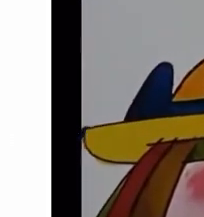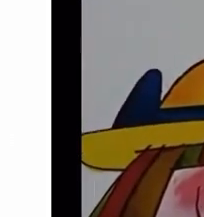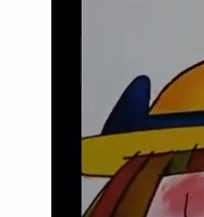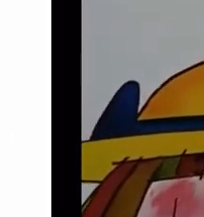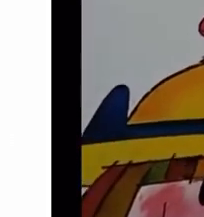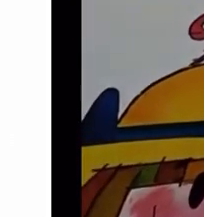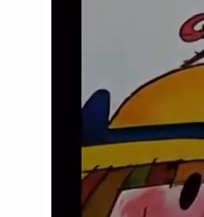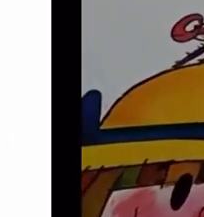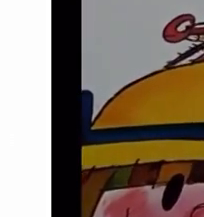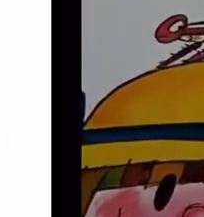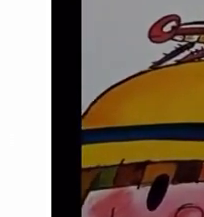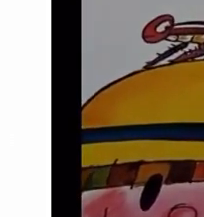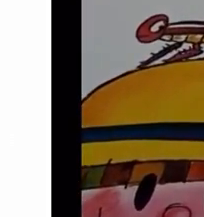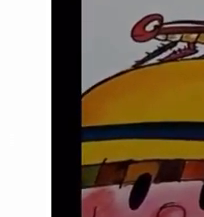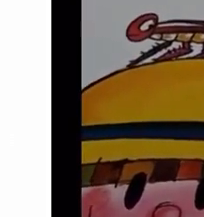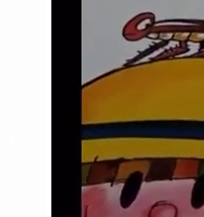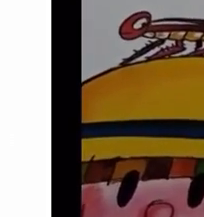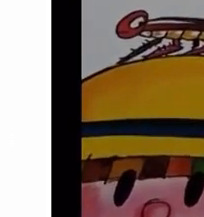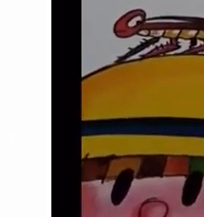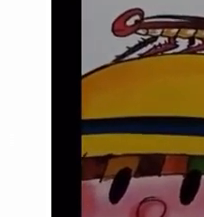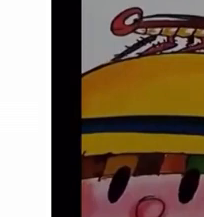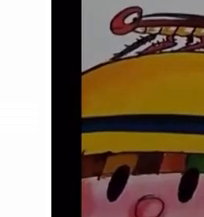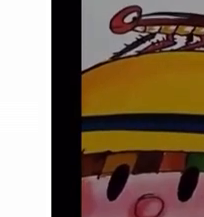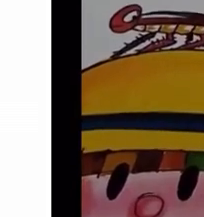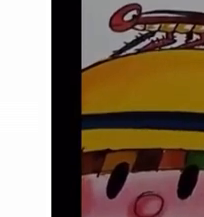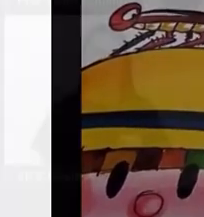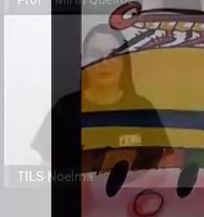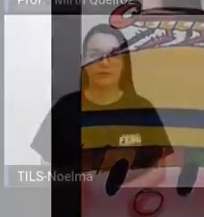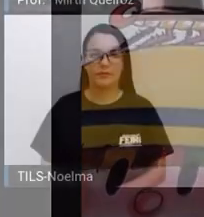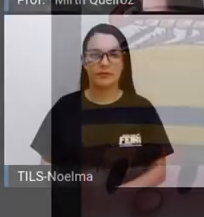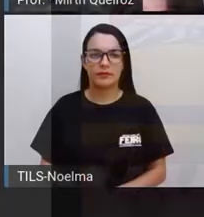E o diabo é bodiá.